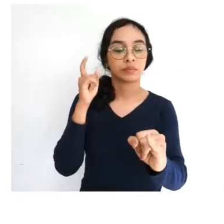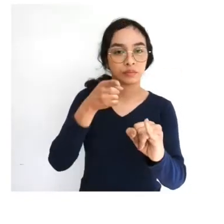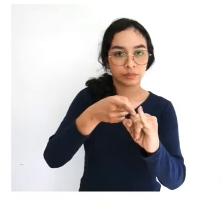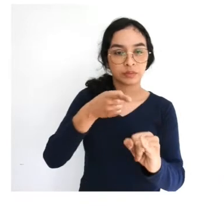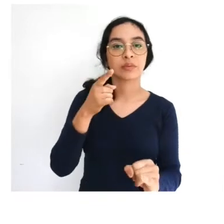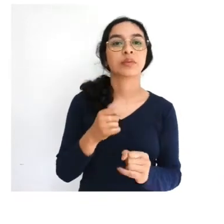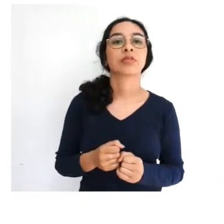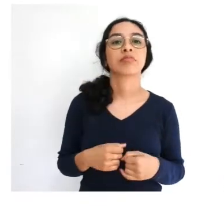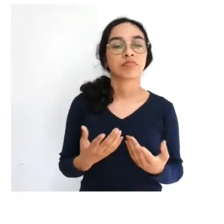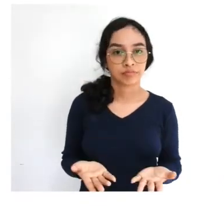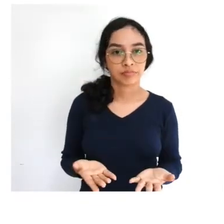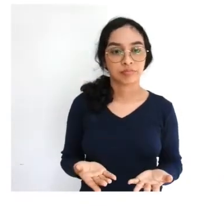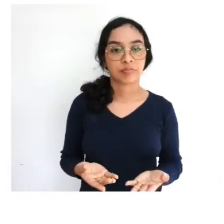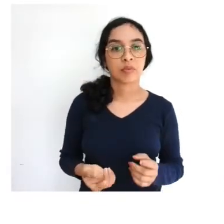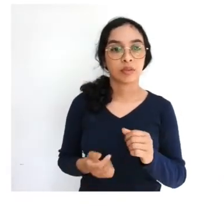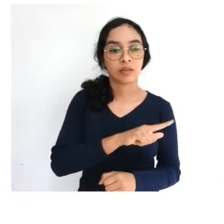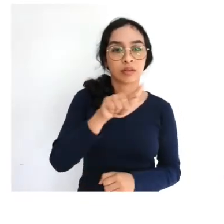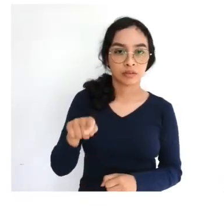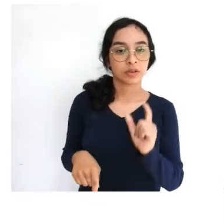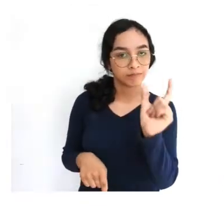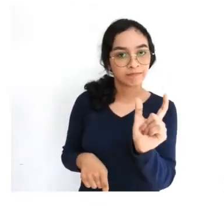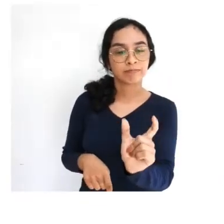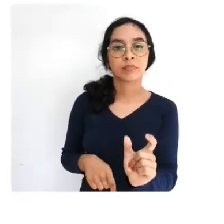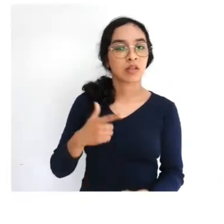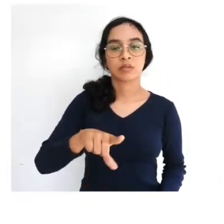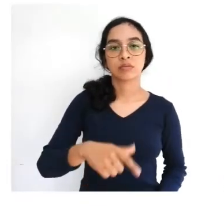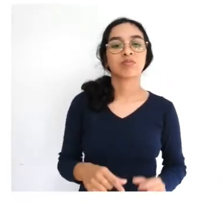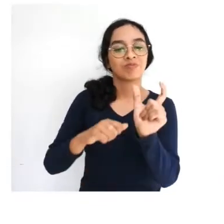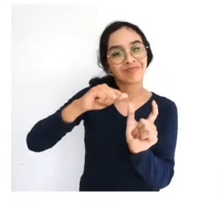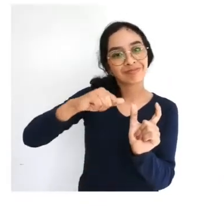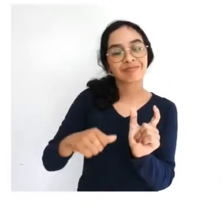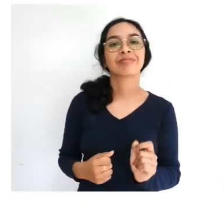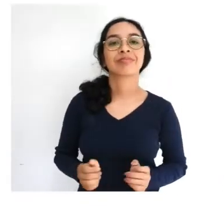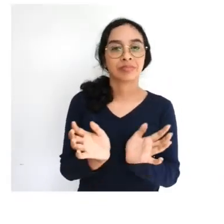seja, estas palavras aqui não têm